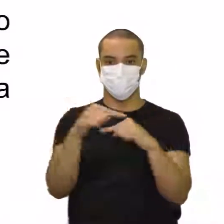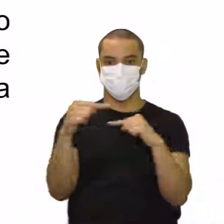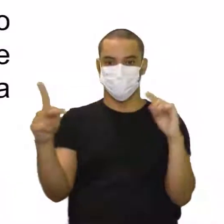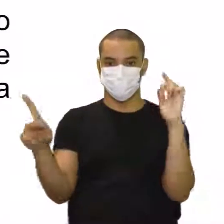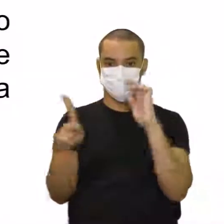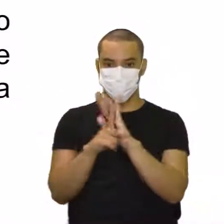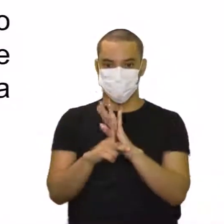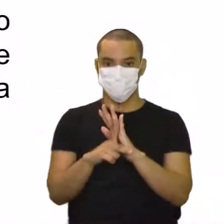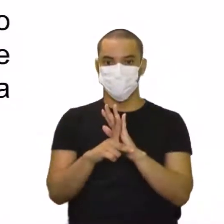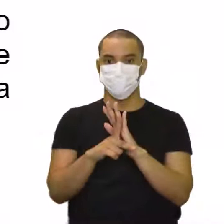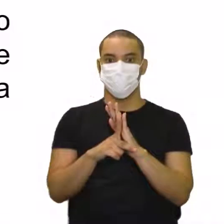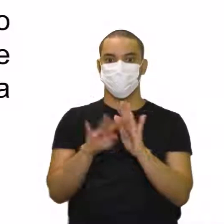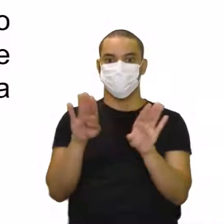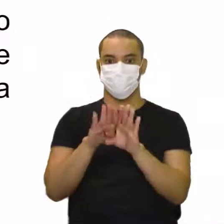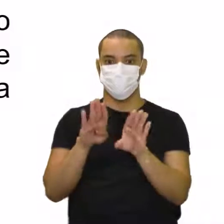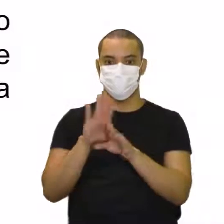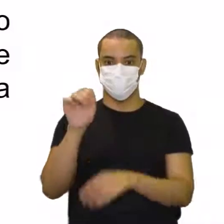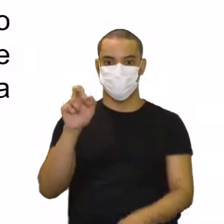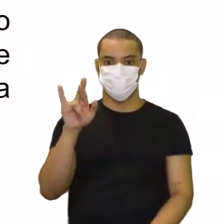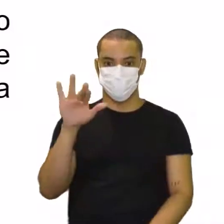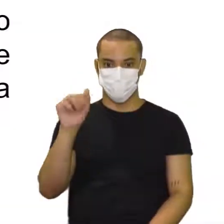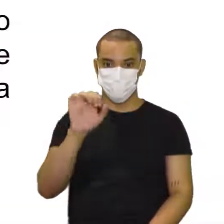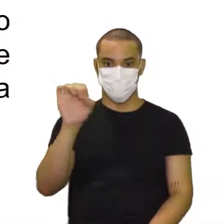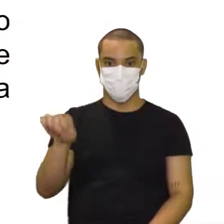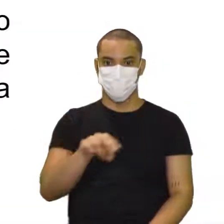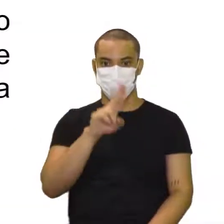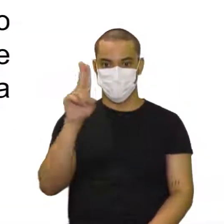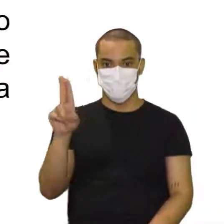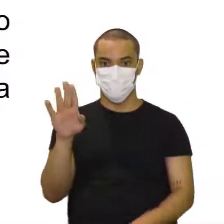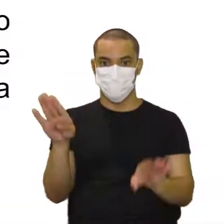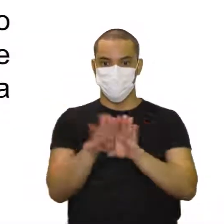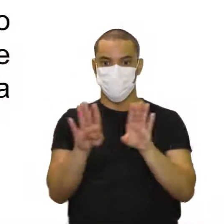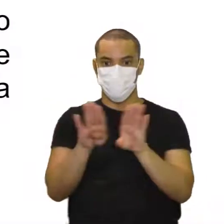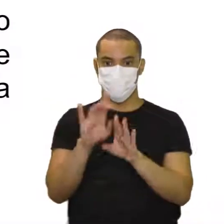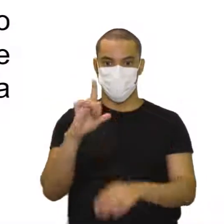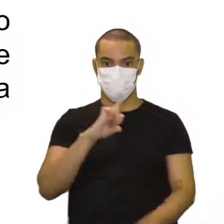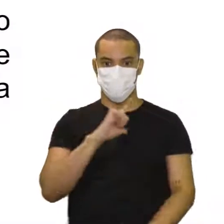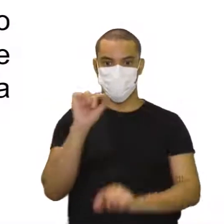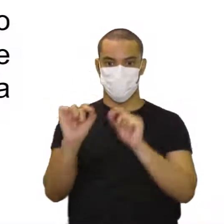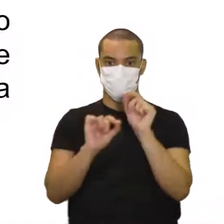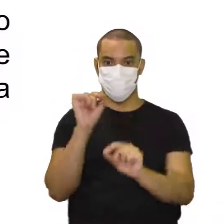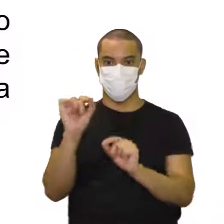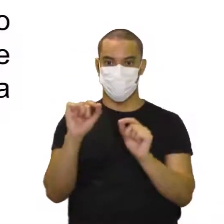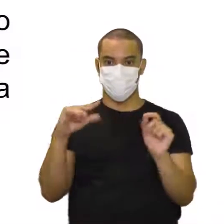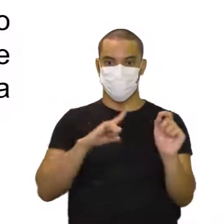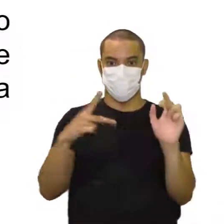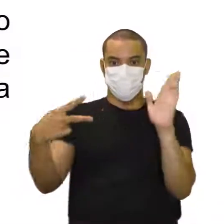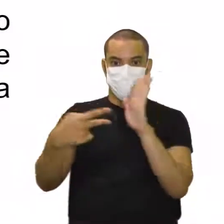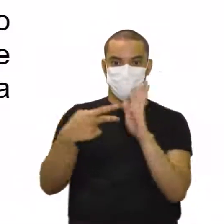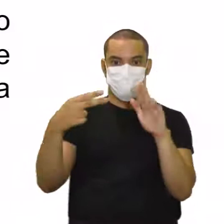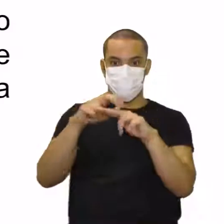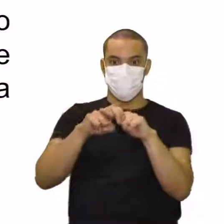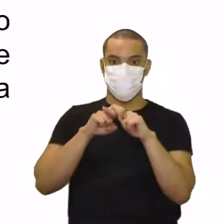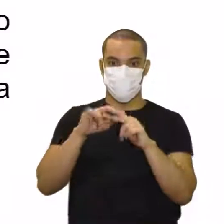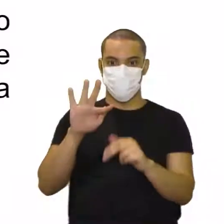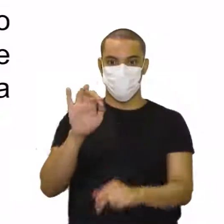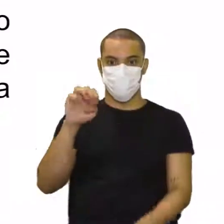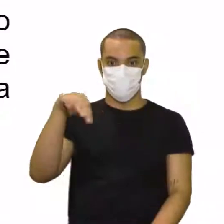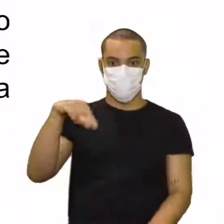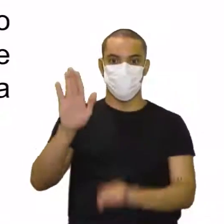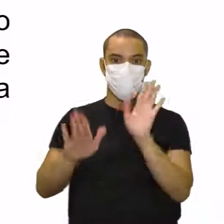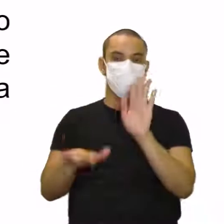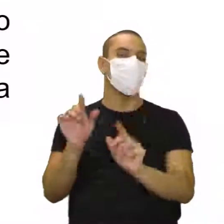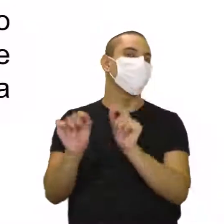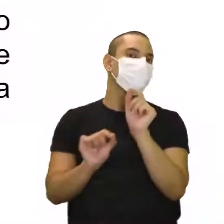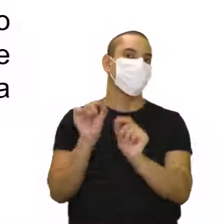bateria ou os polos aí da tomada, né, que tem corrente alternada também. Então, a FEM vai depender de quê?